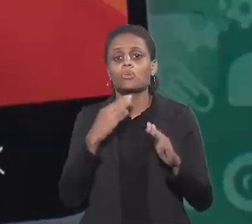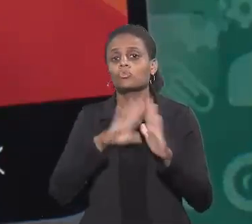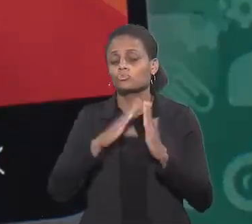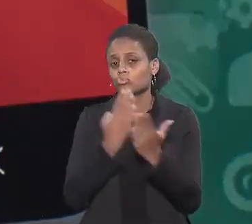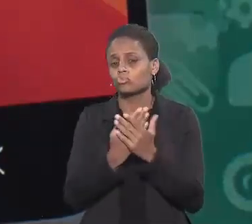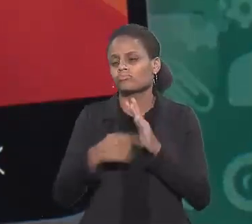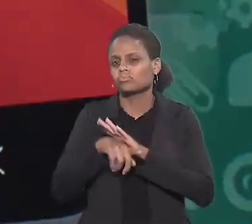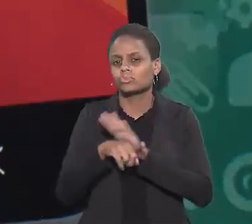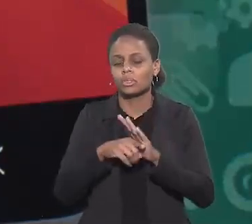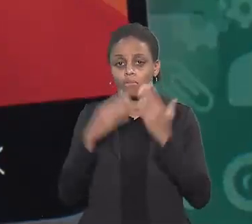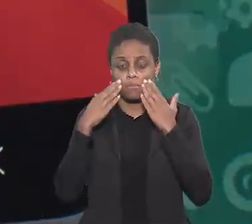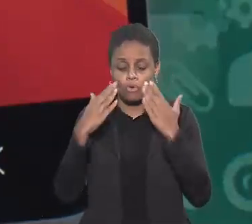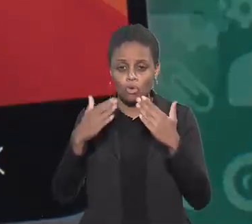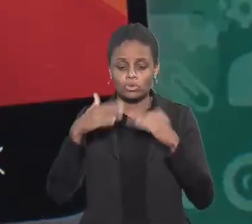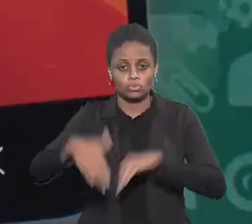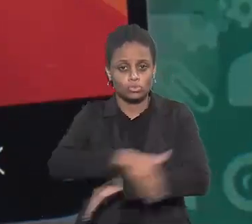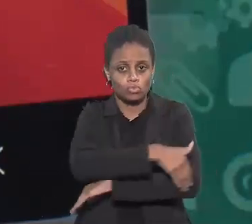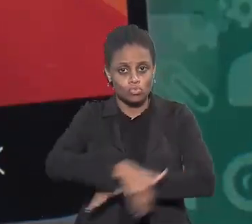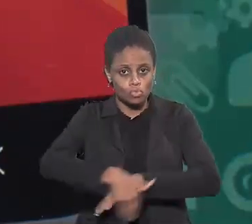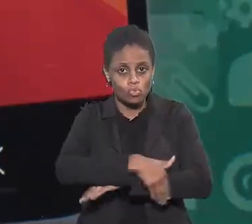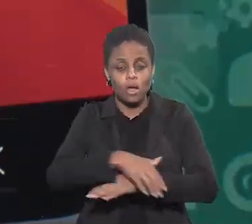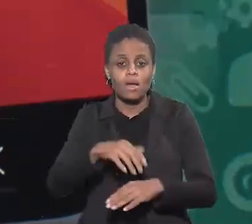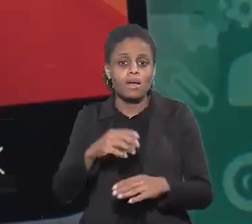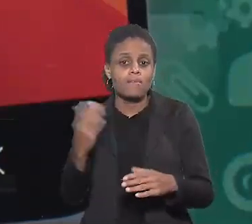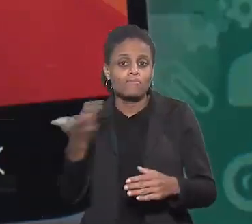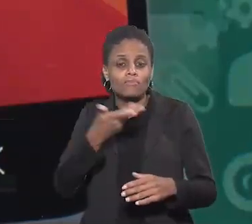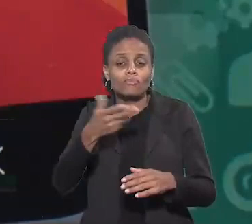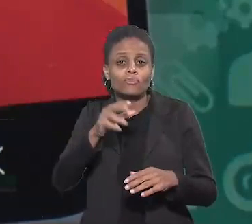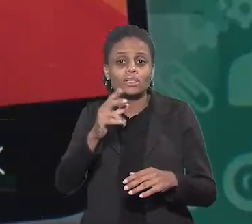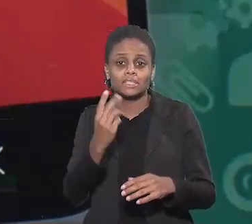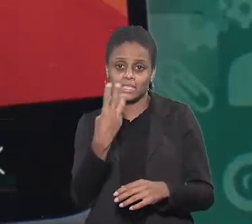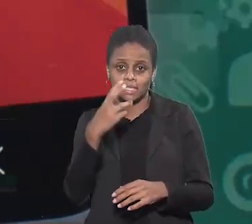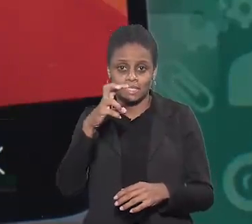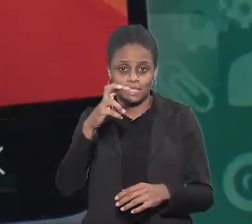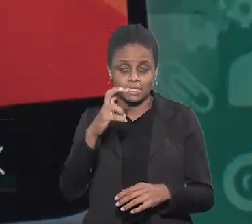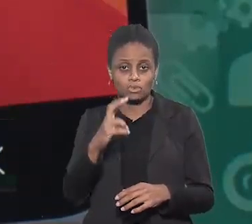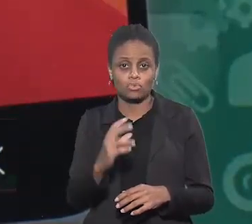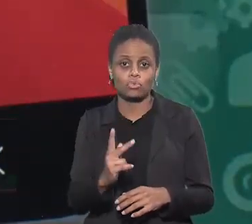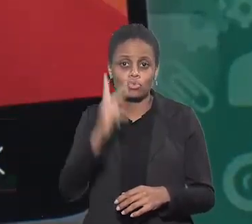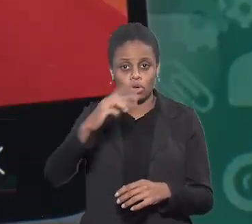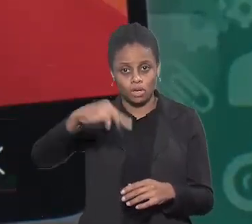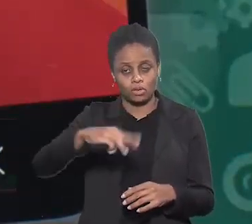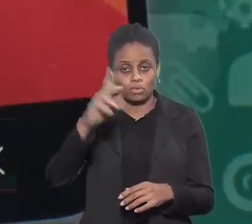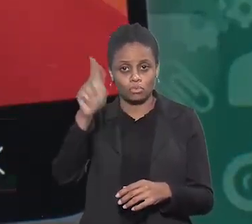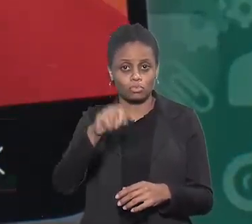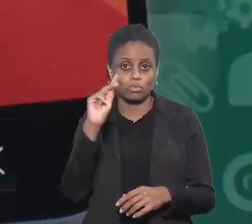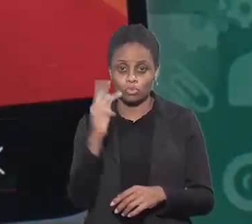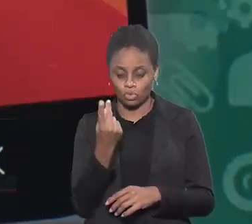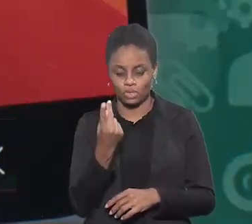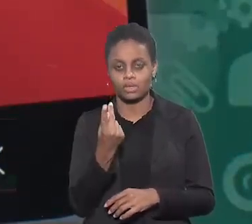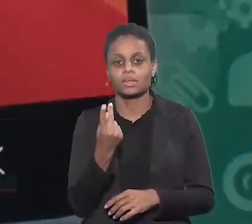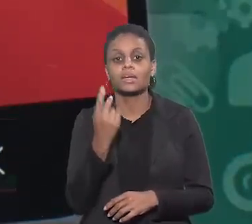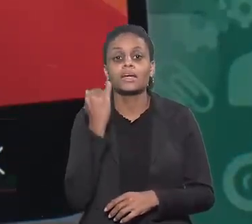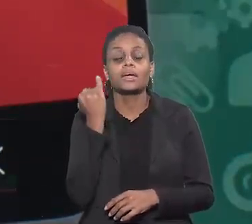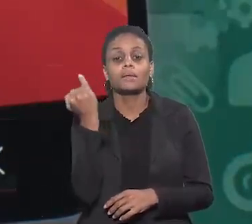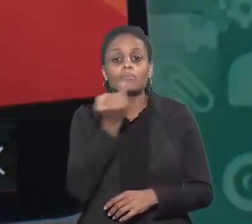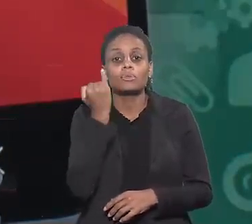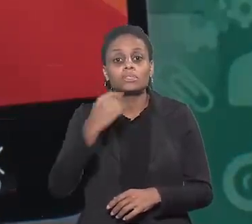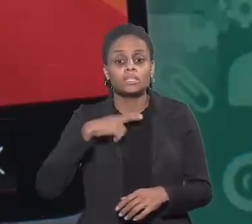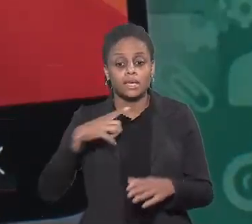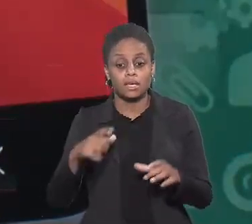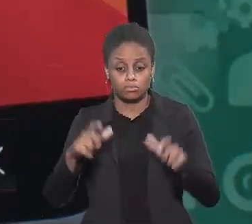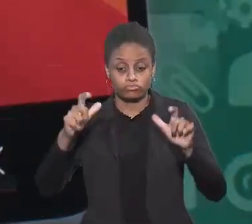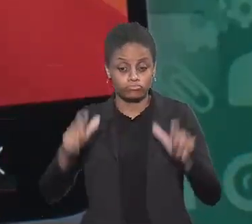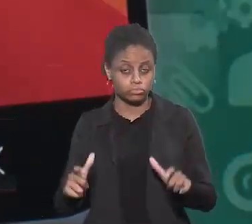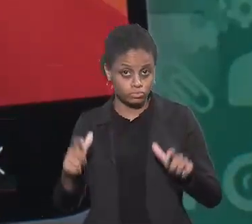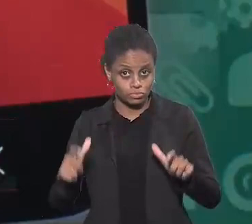Os estudos mostram, por exemplo, em vias com velocidade maior do que 35 km por hora, o ideal é que você tenha um